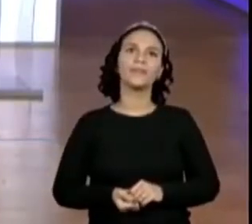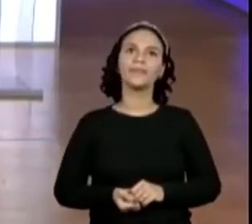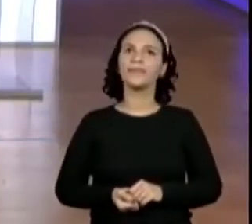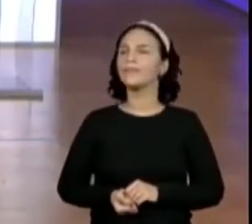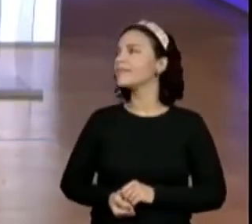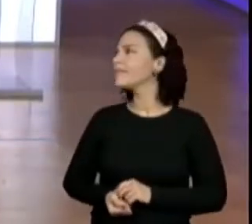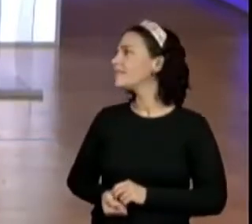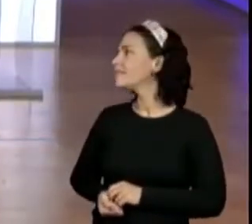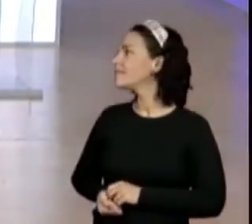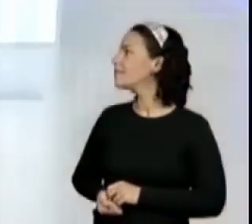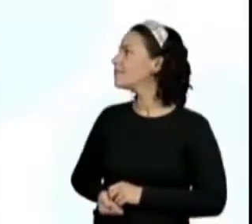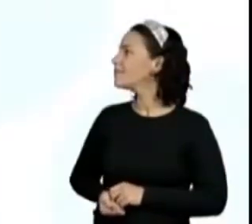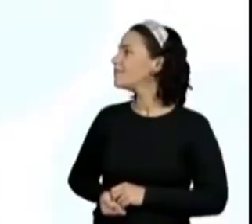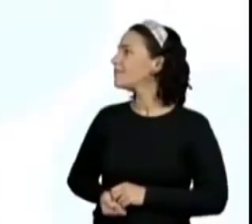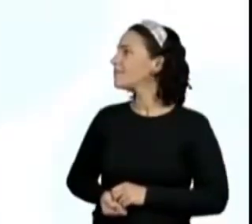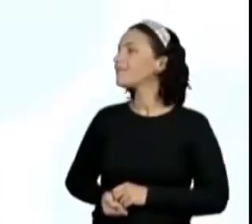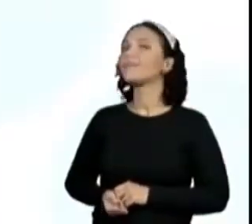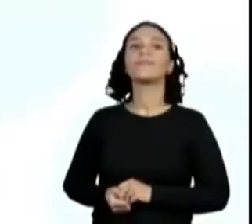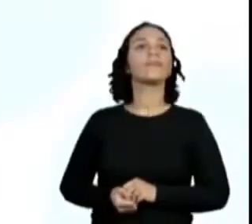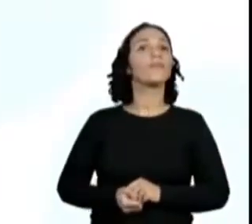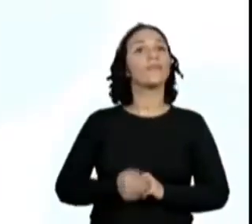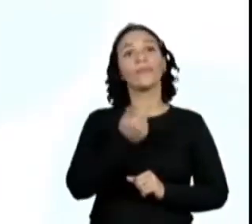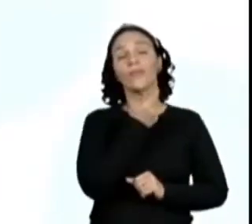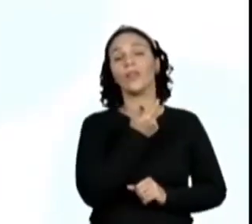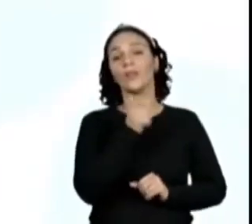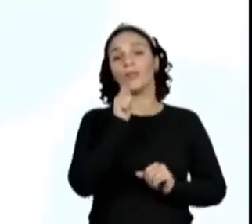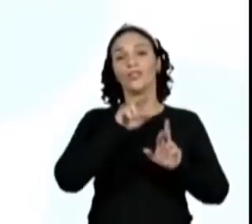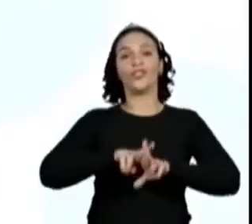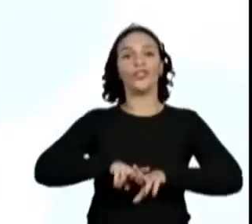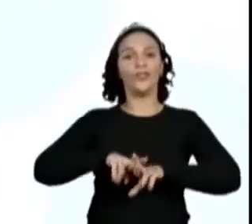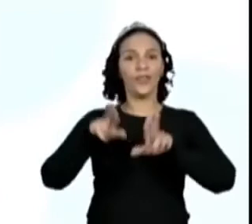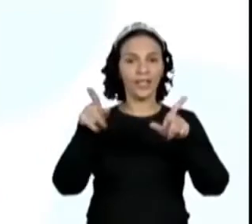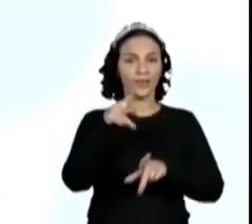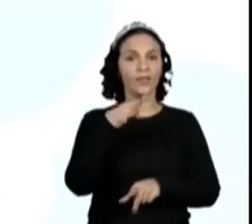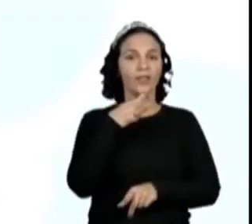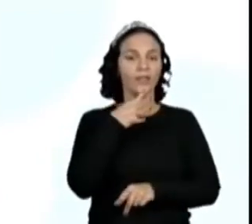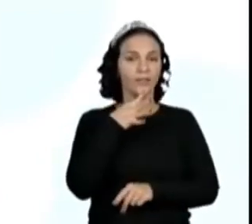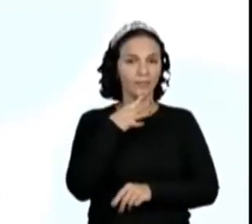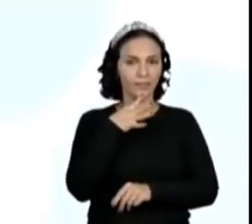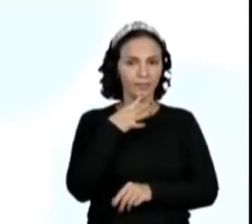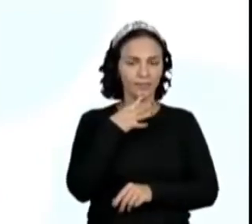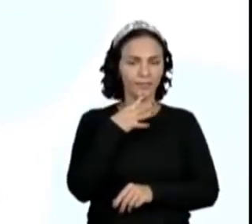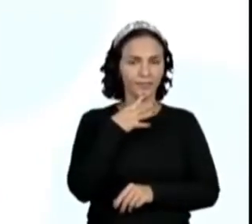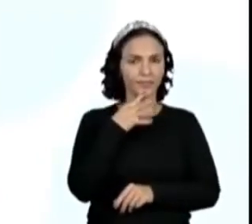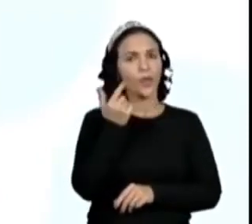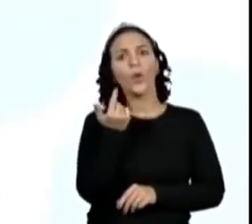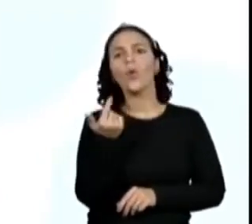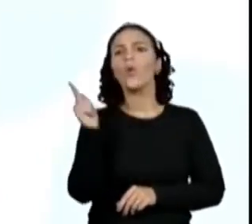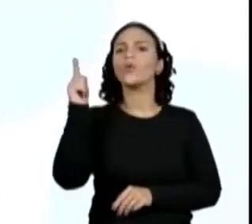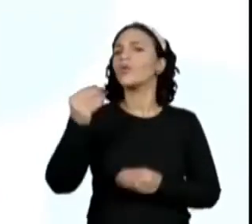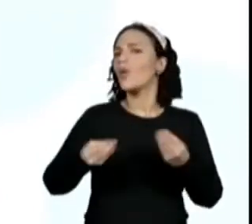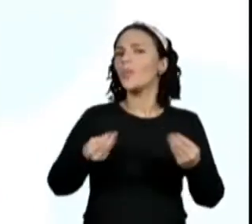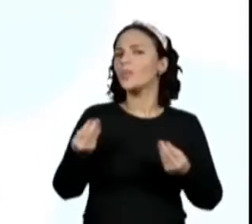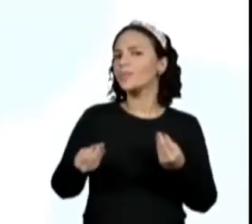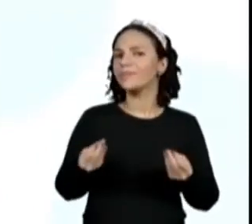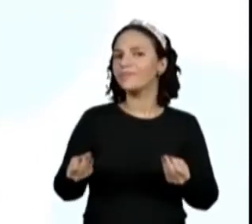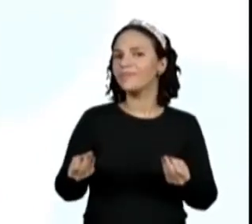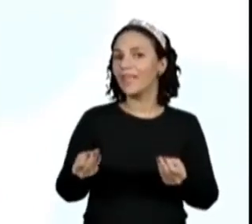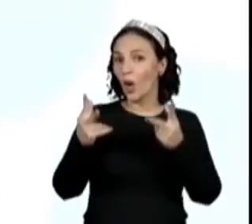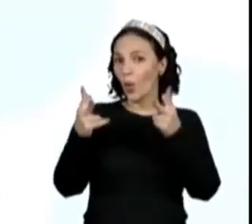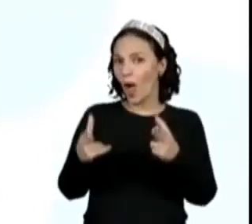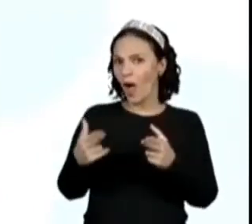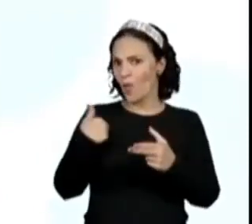lá. Olha só, escreva outra versão. A gente precisa de uma outra versão.